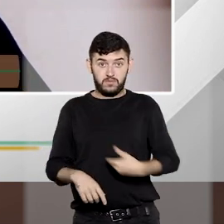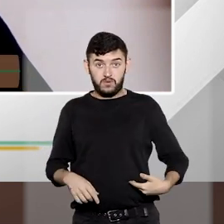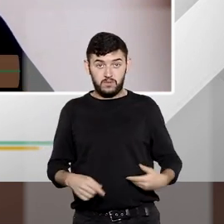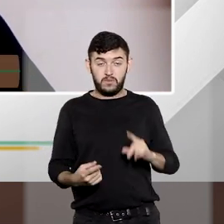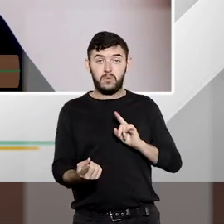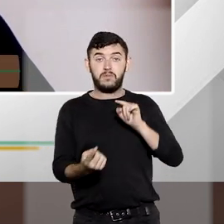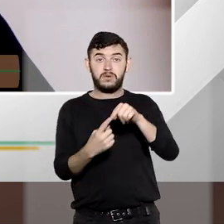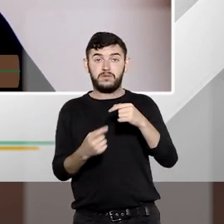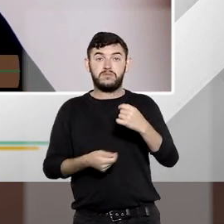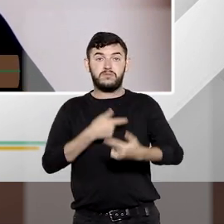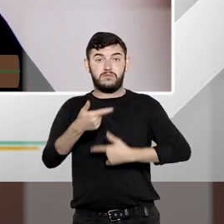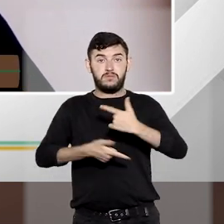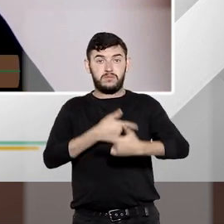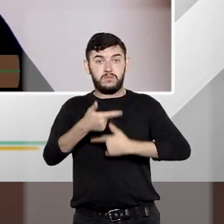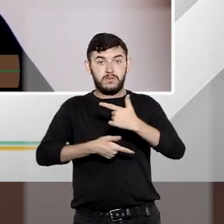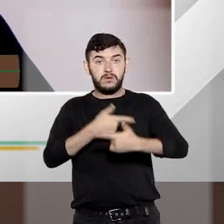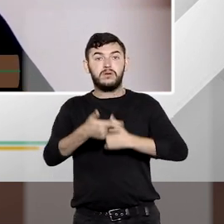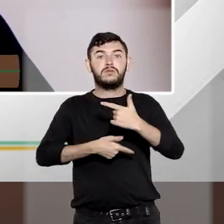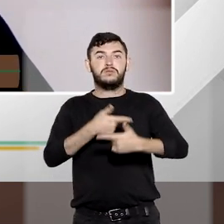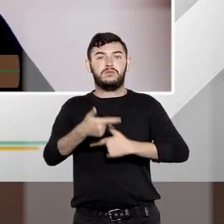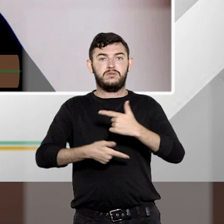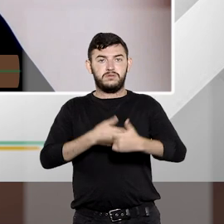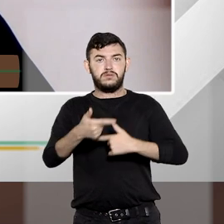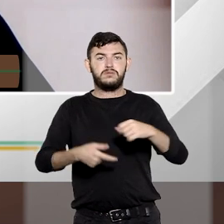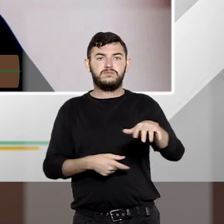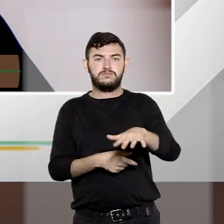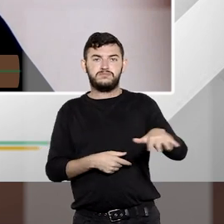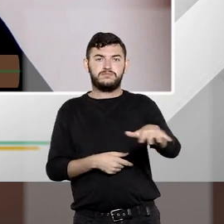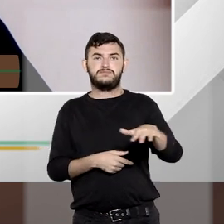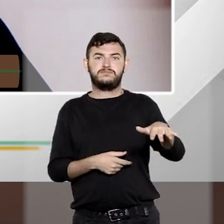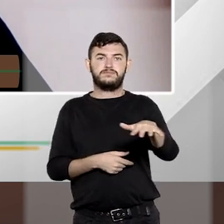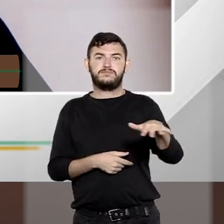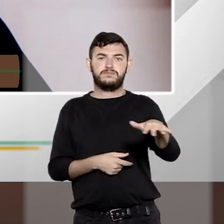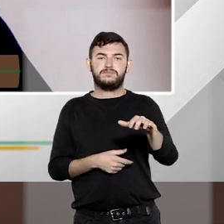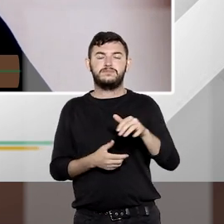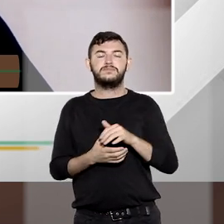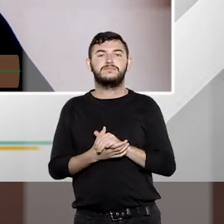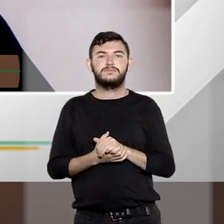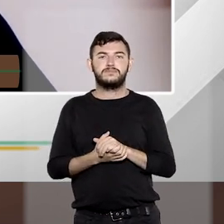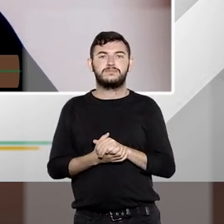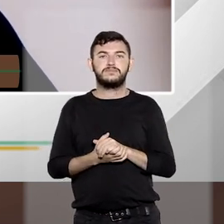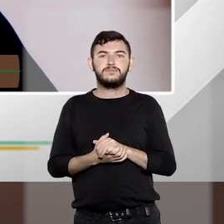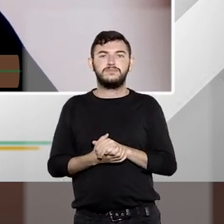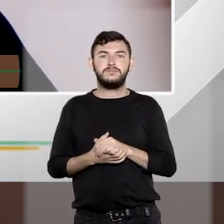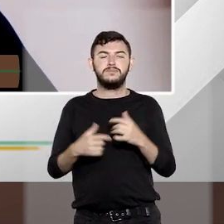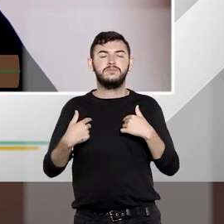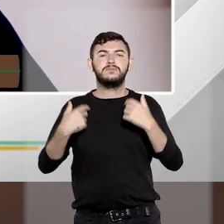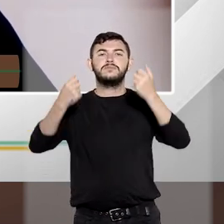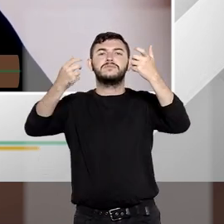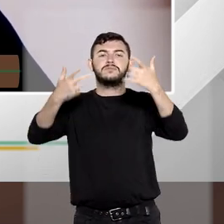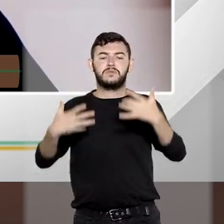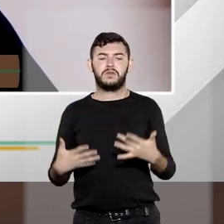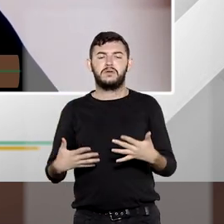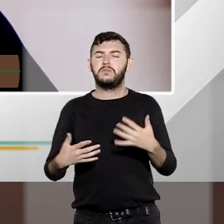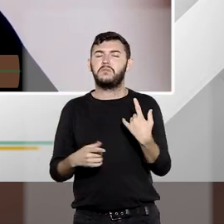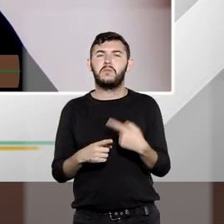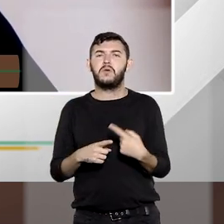aqueles trabalhadores que ali atuam naqueles órgãos. E quando eu falo isso, até porque, né,